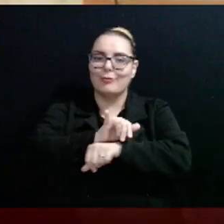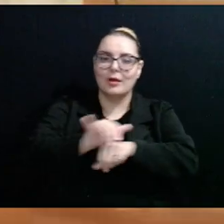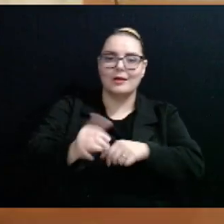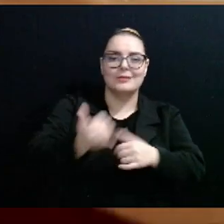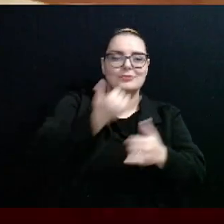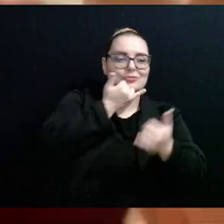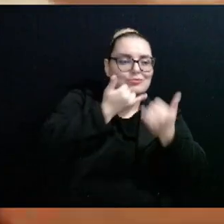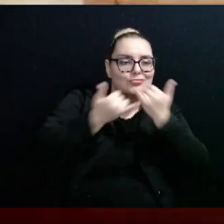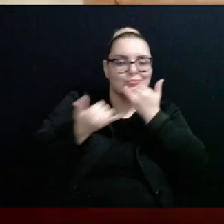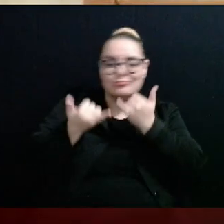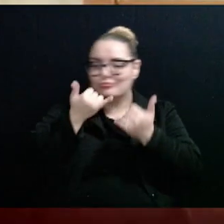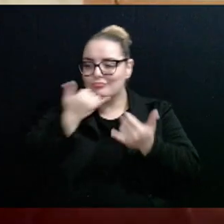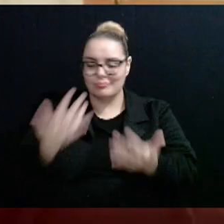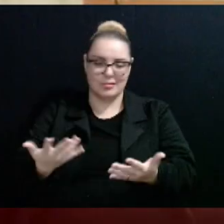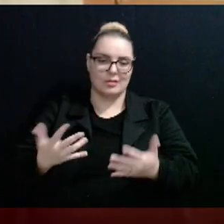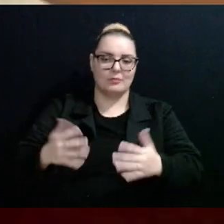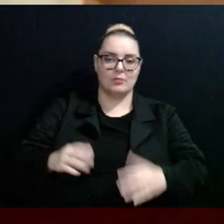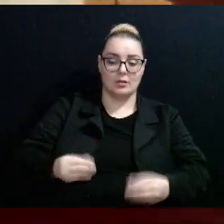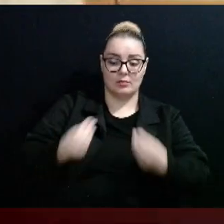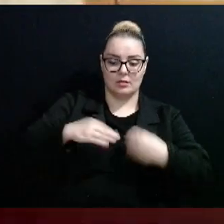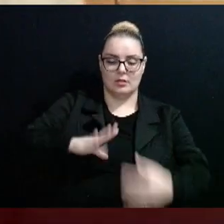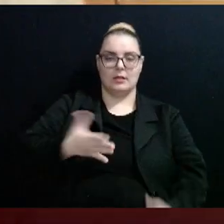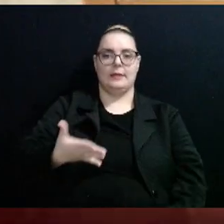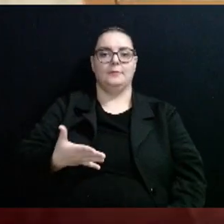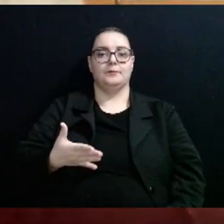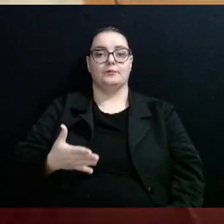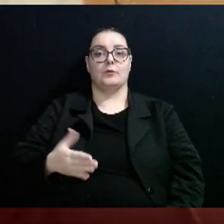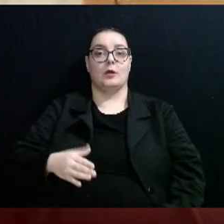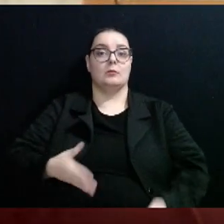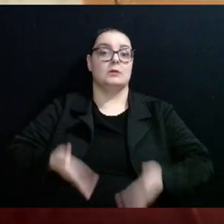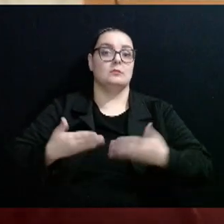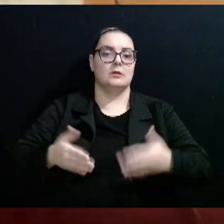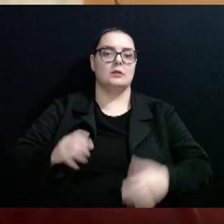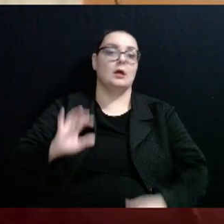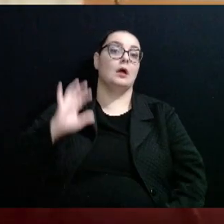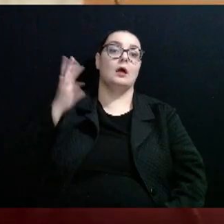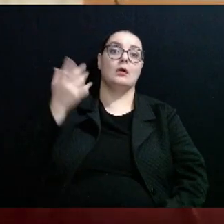nos encoraje ou para ser um amortecedor. Porque aí se acontecer alguma coisa,